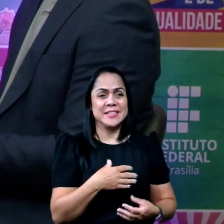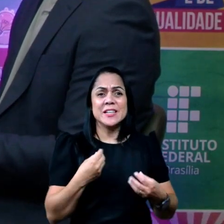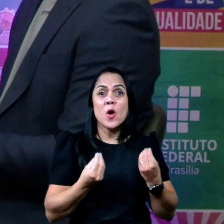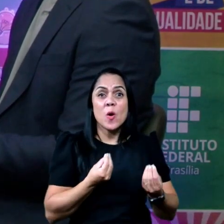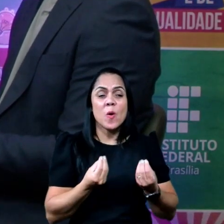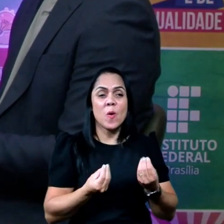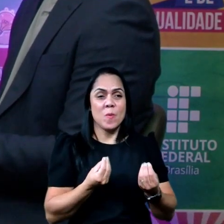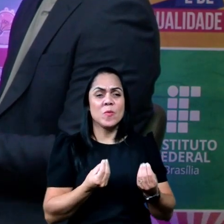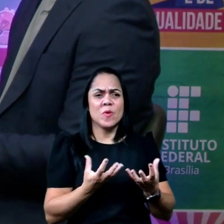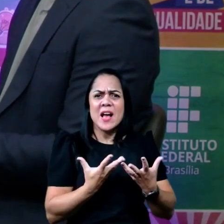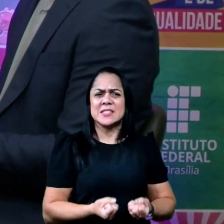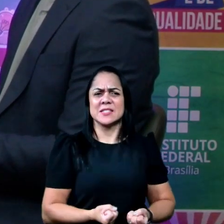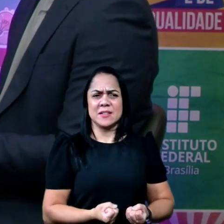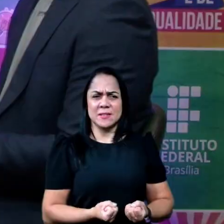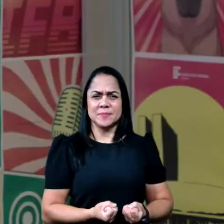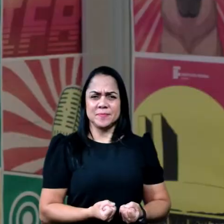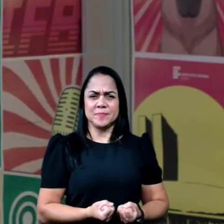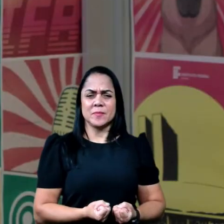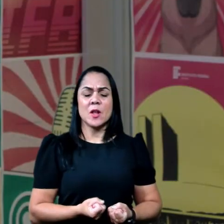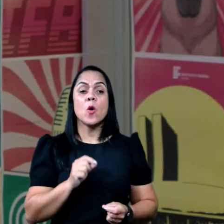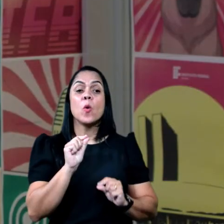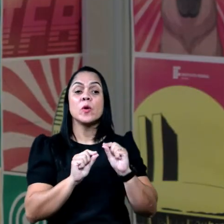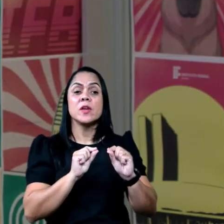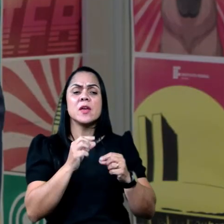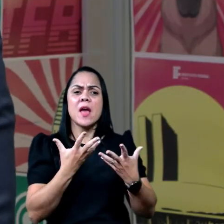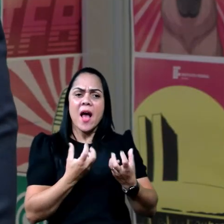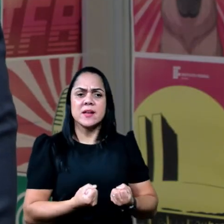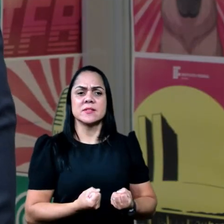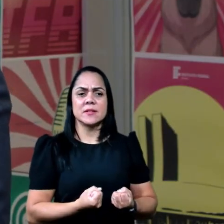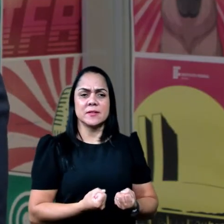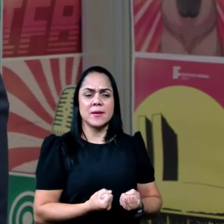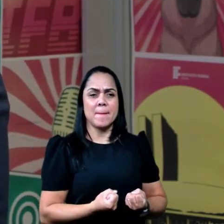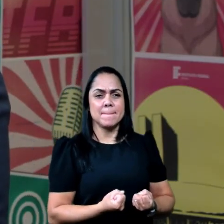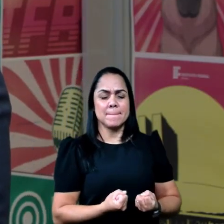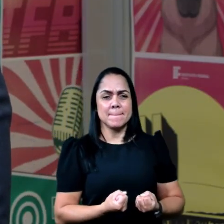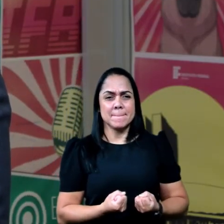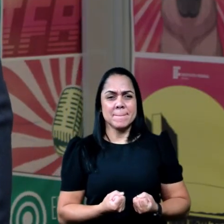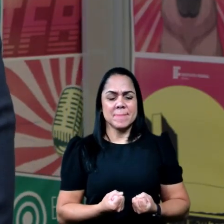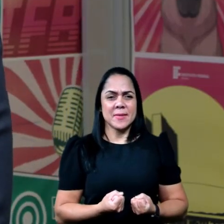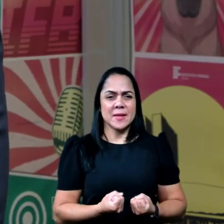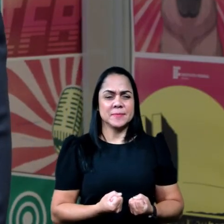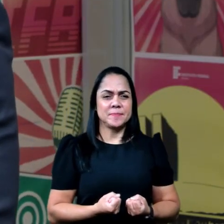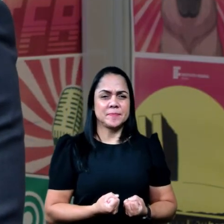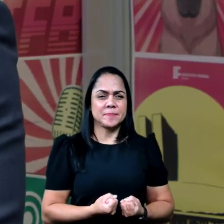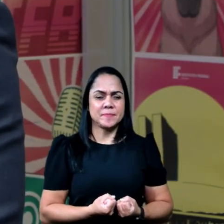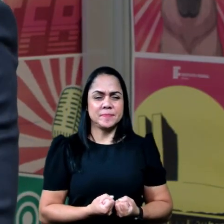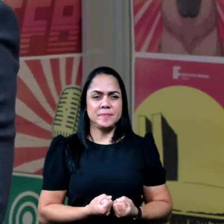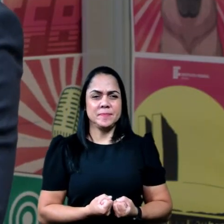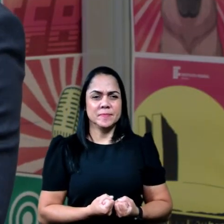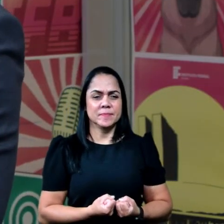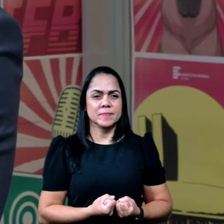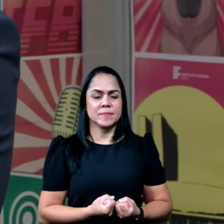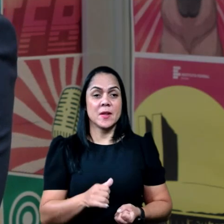é esse consentimento? O que é o consentimento? O consentimento, ele não precisa, obviamente que